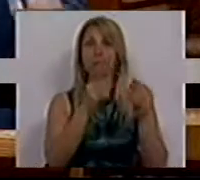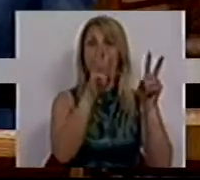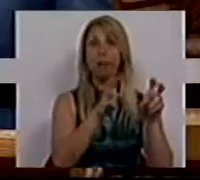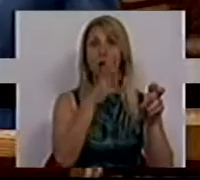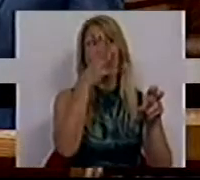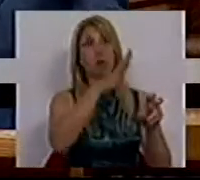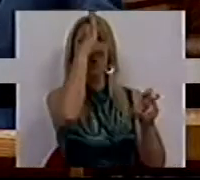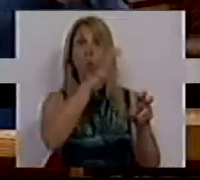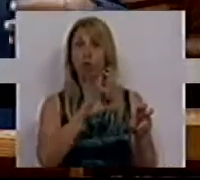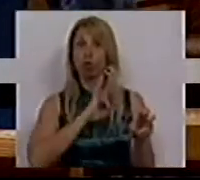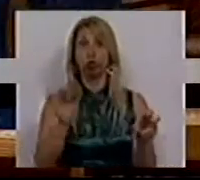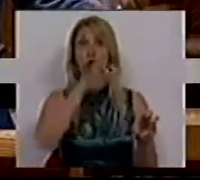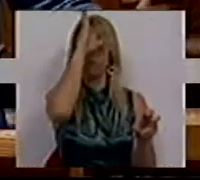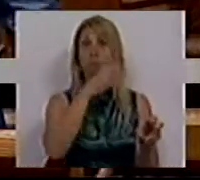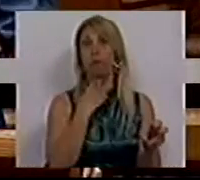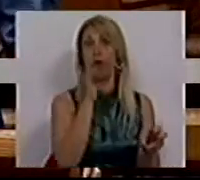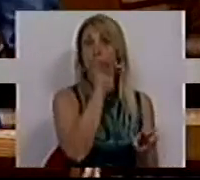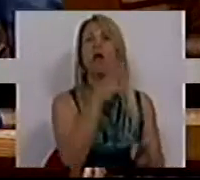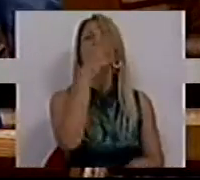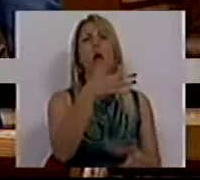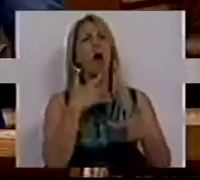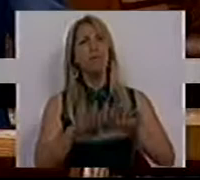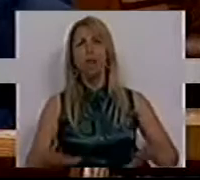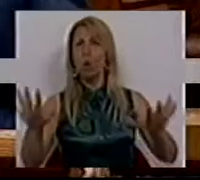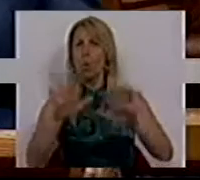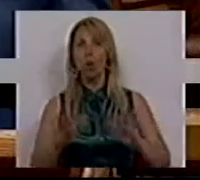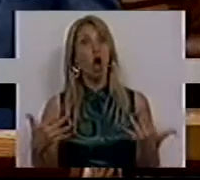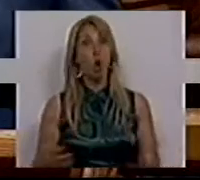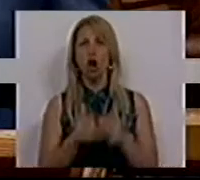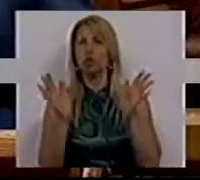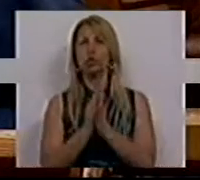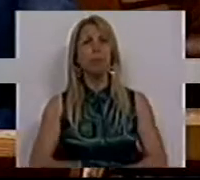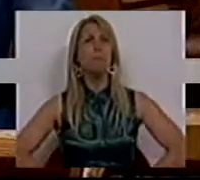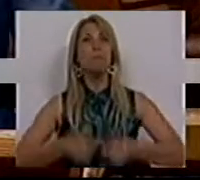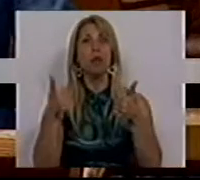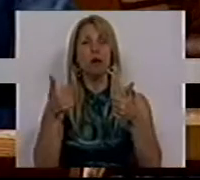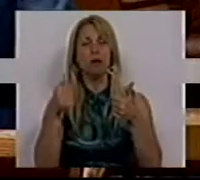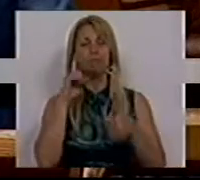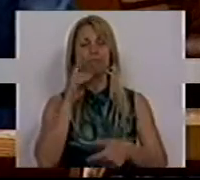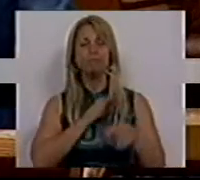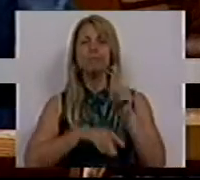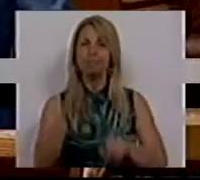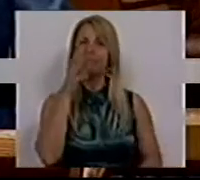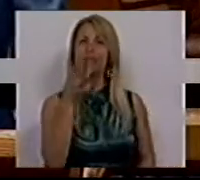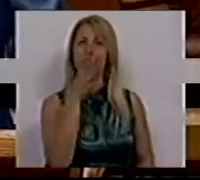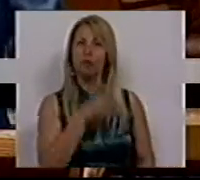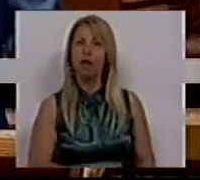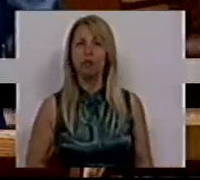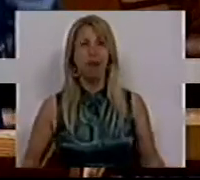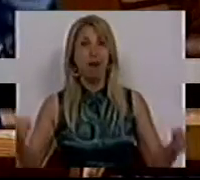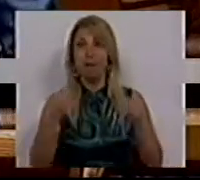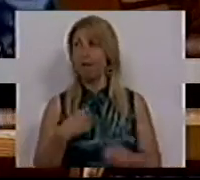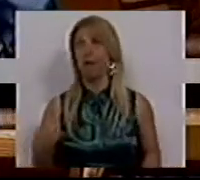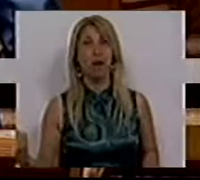pela voz do seu Primeiro-Ministro, que até está tranquilo, porque agora tudo fica melhor. Senhoras e senhores deputados, nenhum de nós